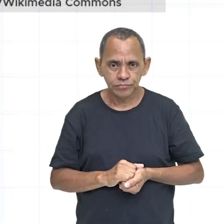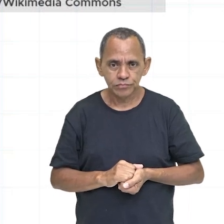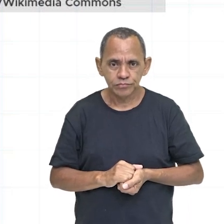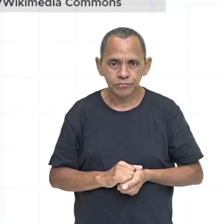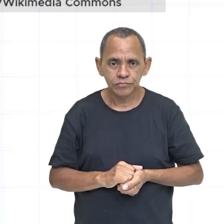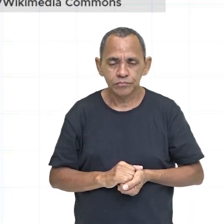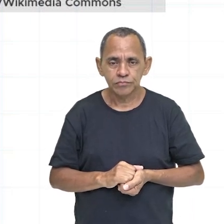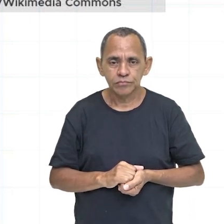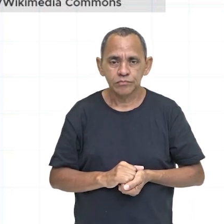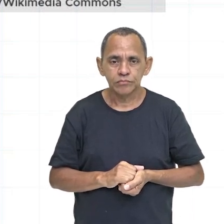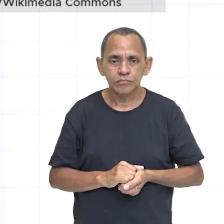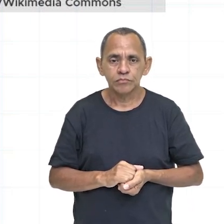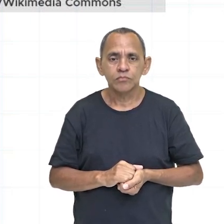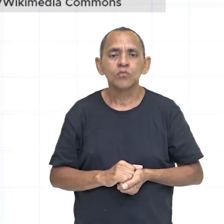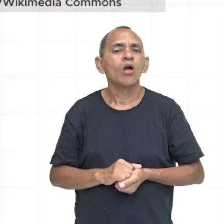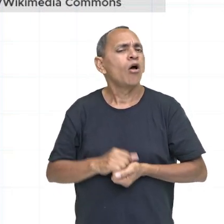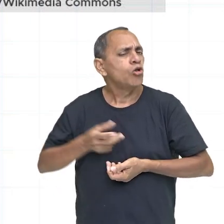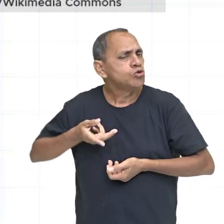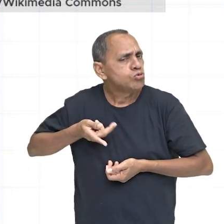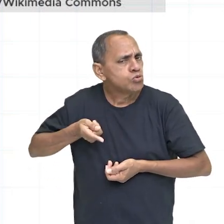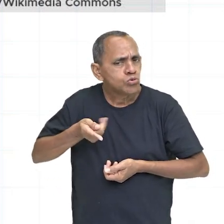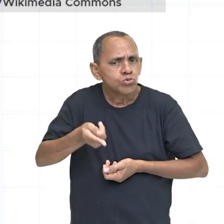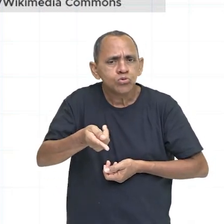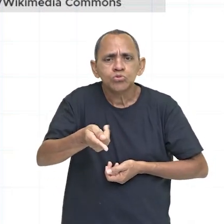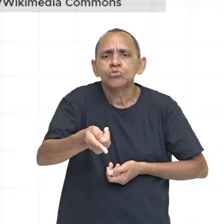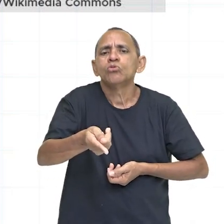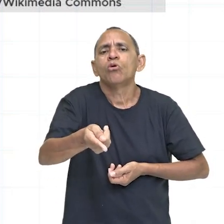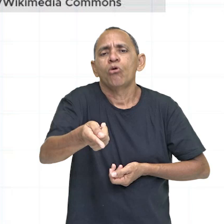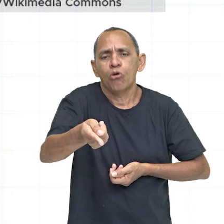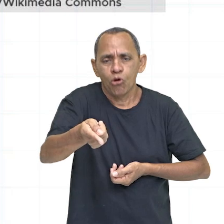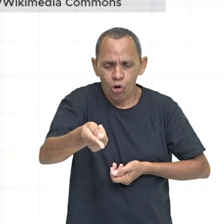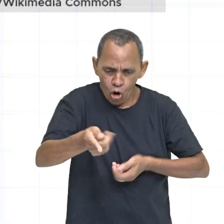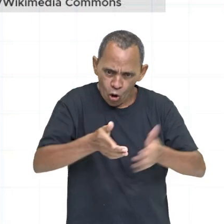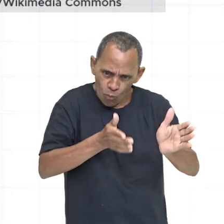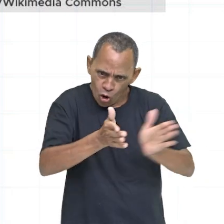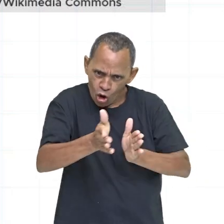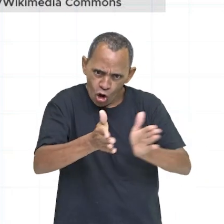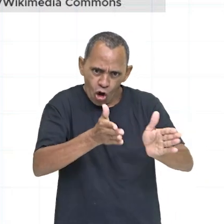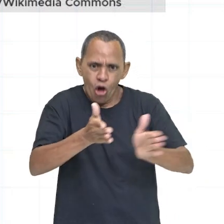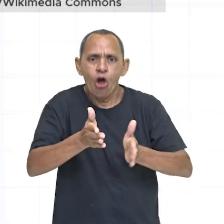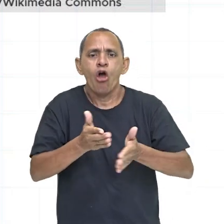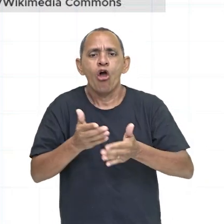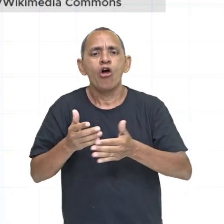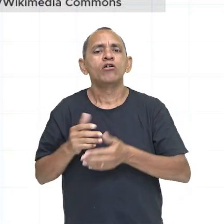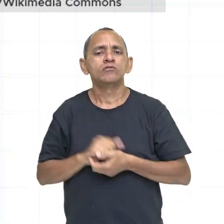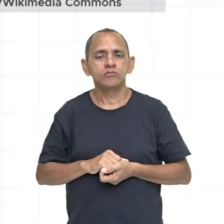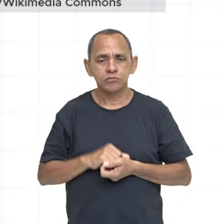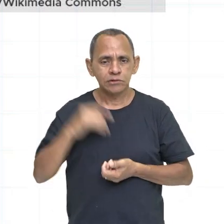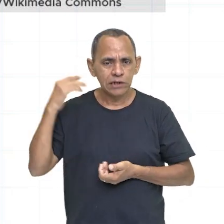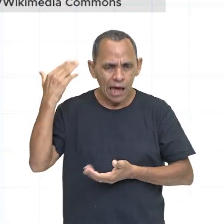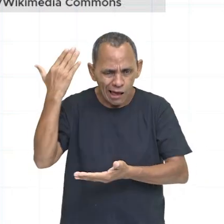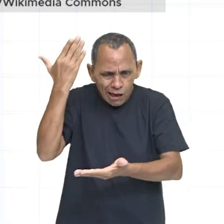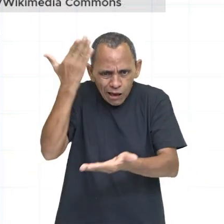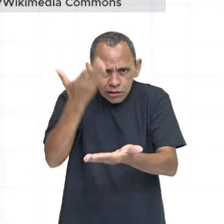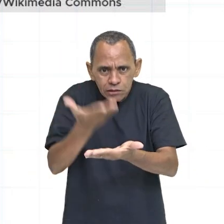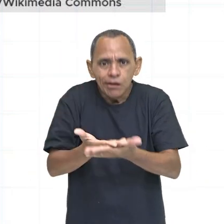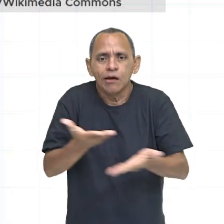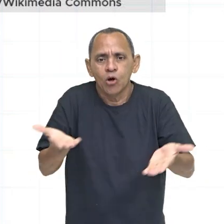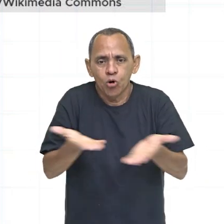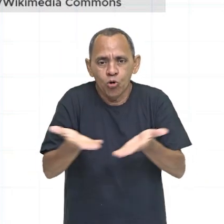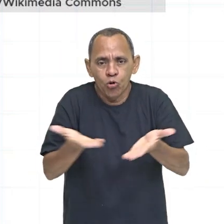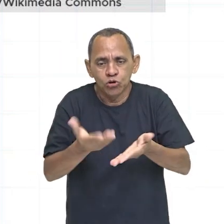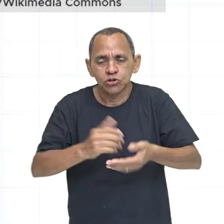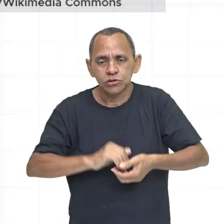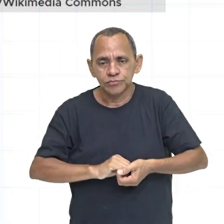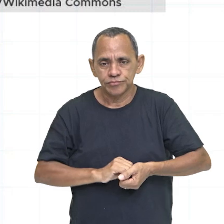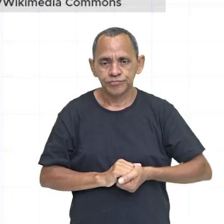Endures perdura. Esse legado cultural, ele perdura até hoje em dia.